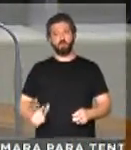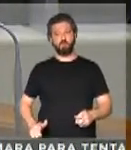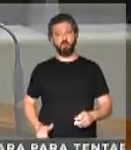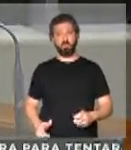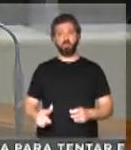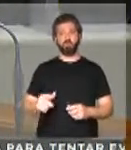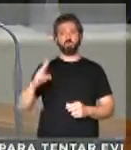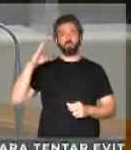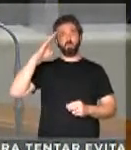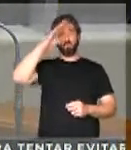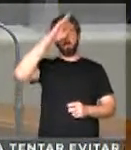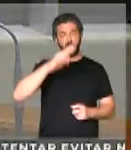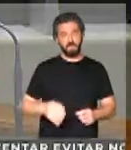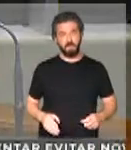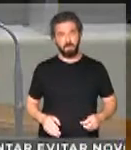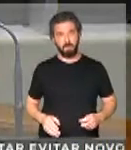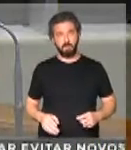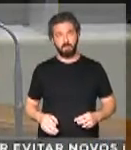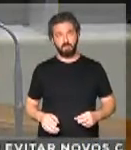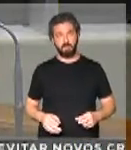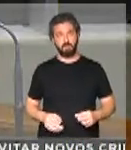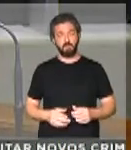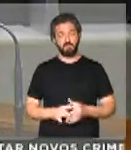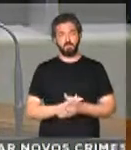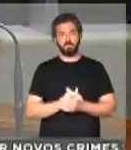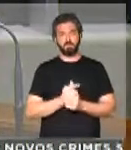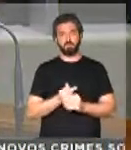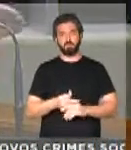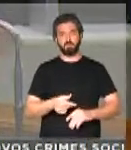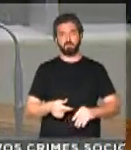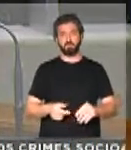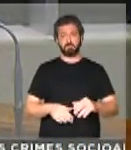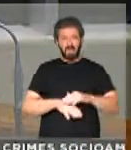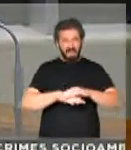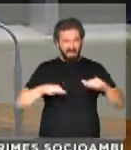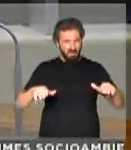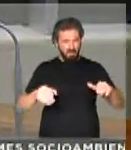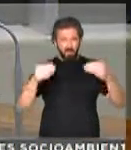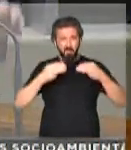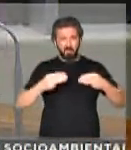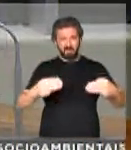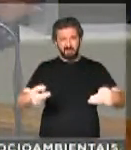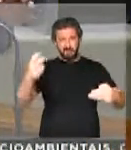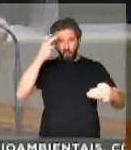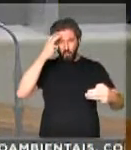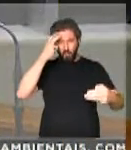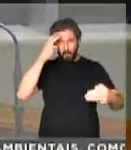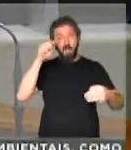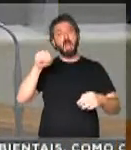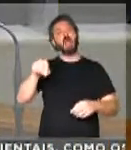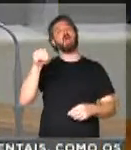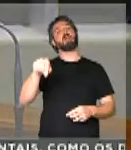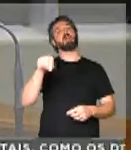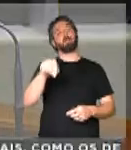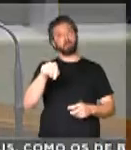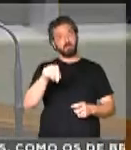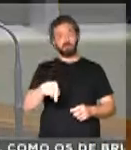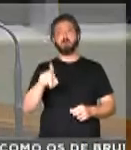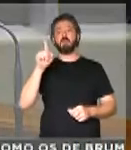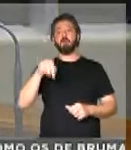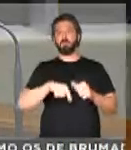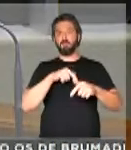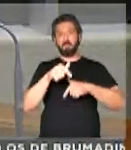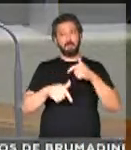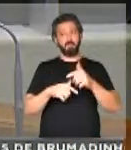governo de Jair Bolsonaro. Acabar com o Ministério da Cultura, isso sim, é